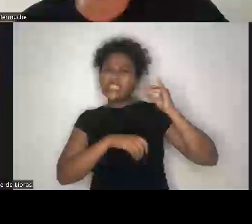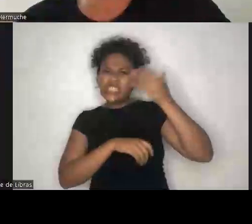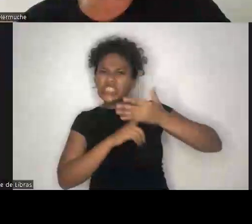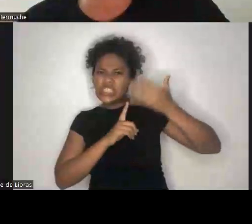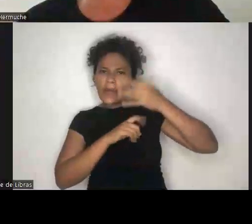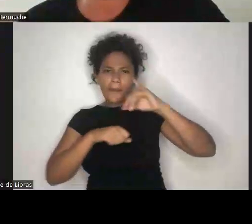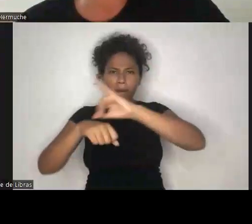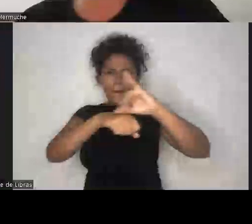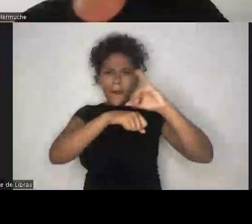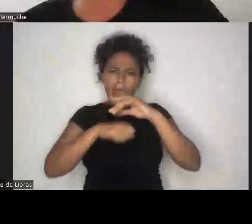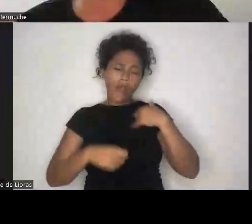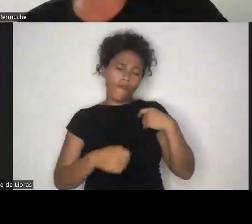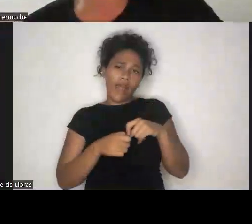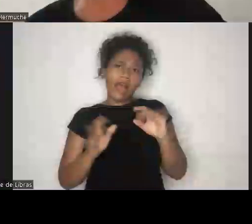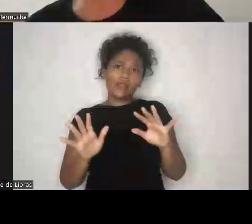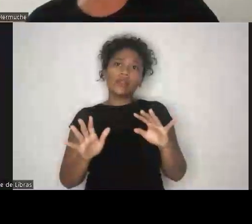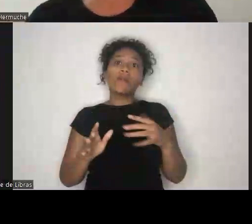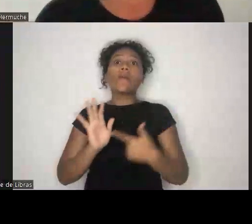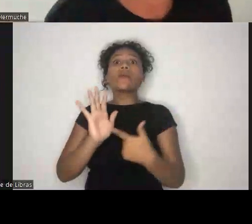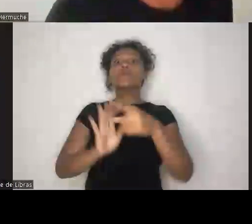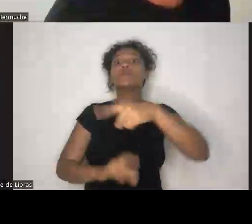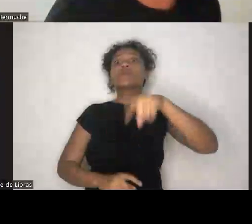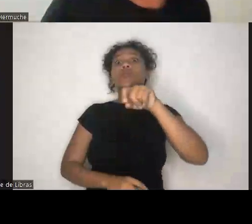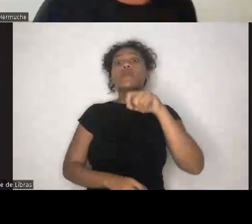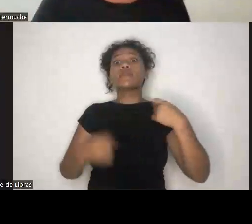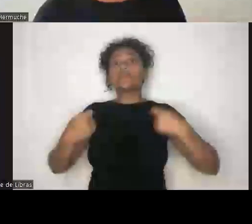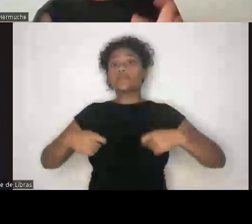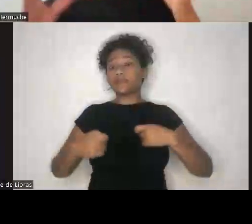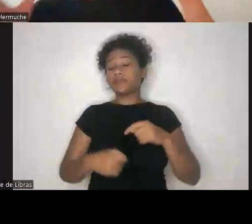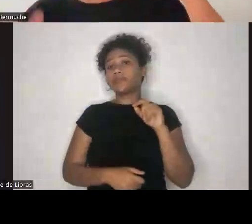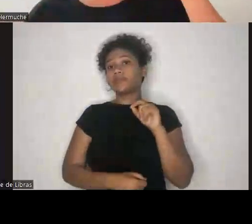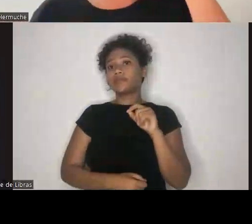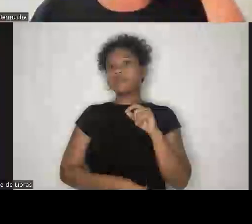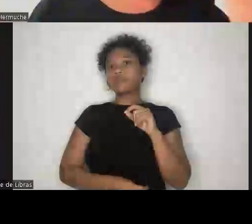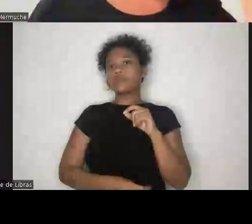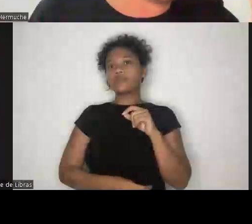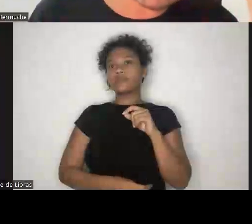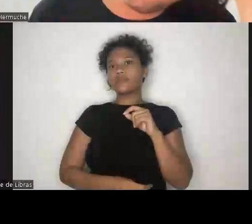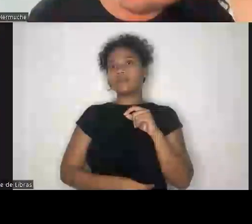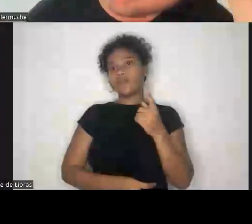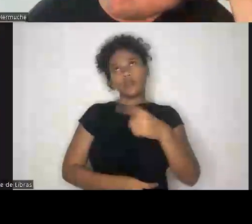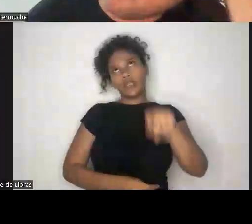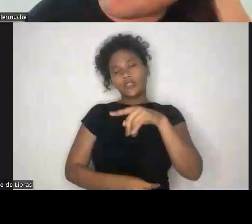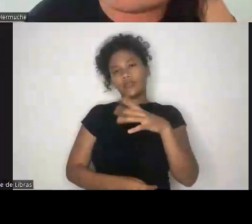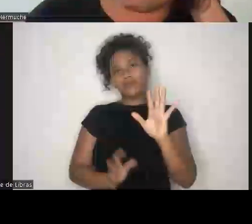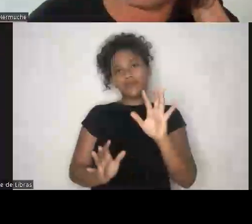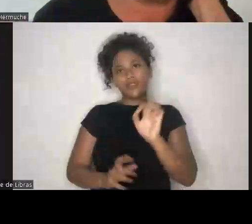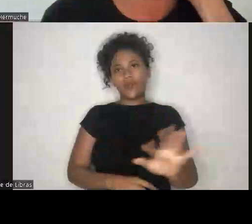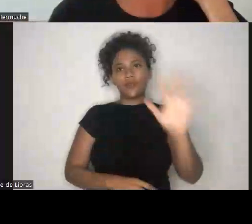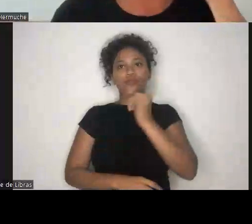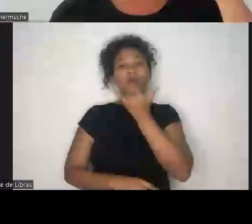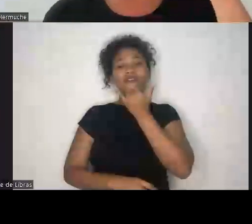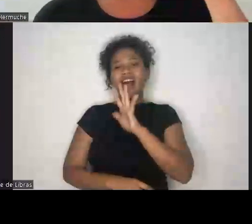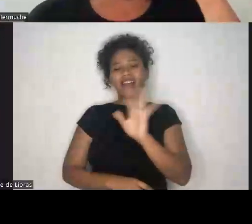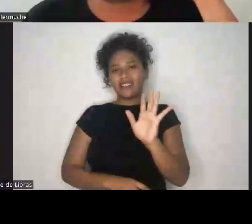algumas que eu faço para mostrar para vocês que vocês têm que tipo assim vocês né geralmente desculpa falar assim mas